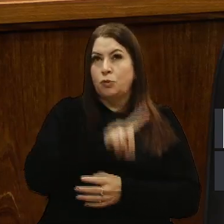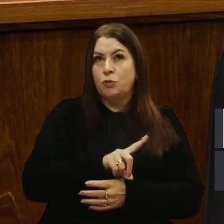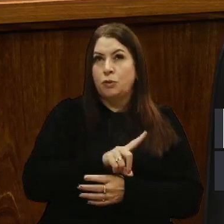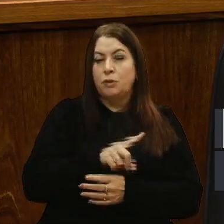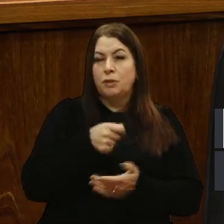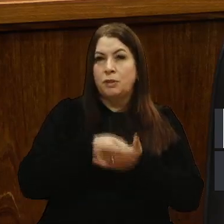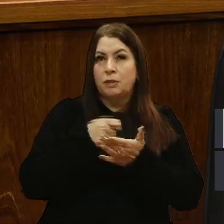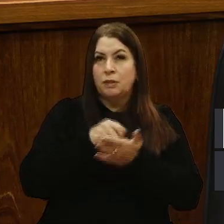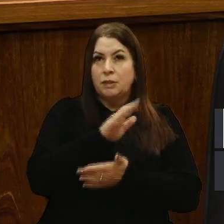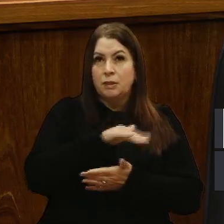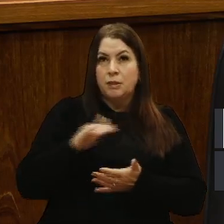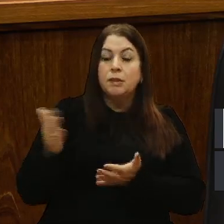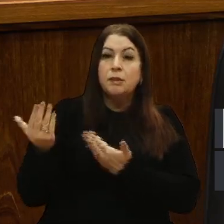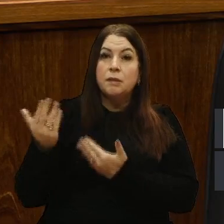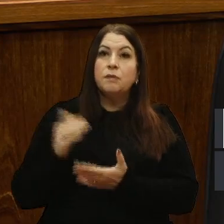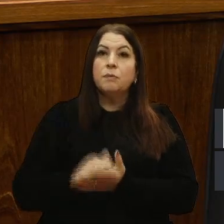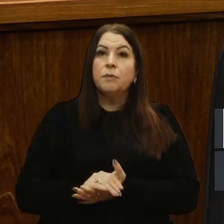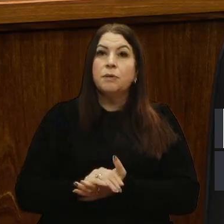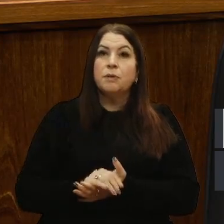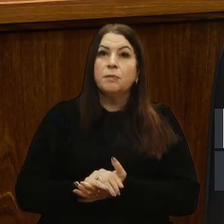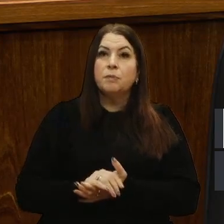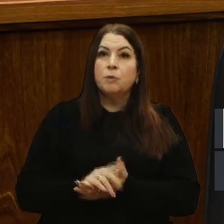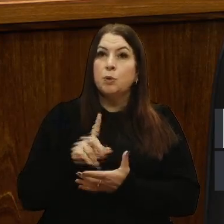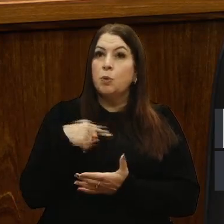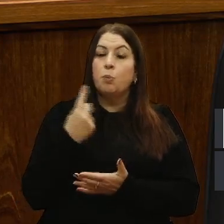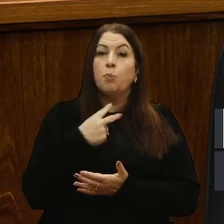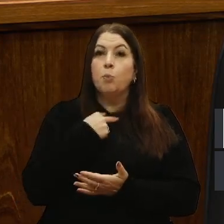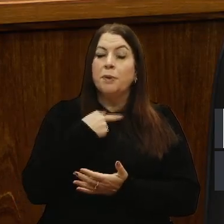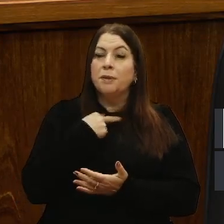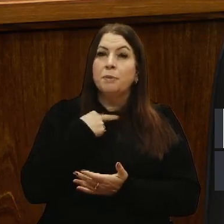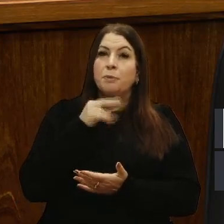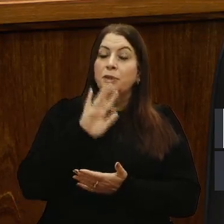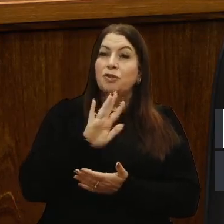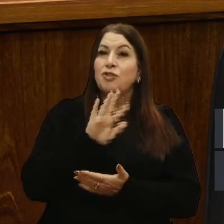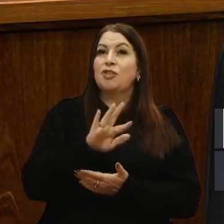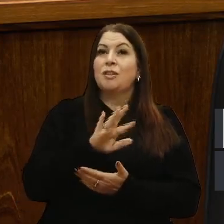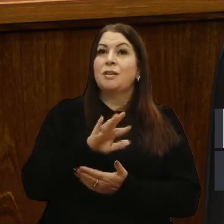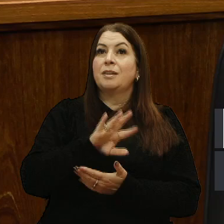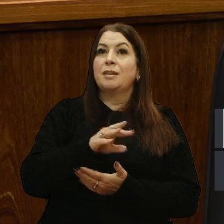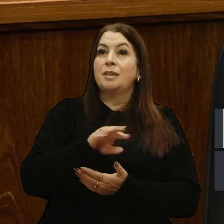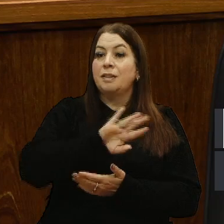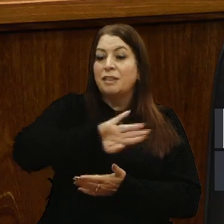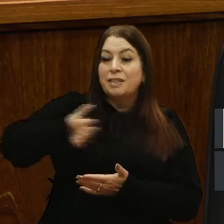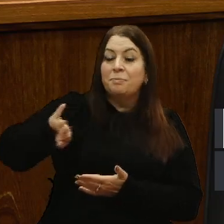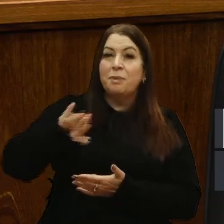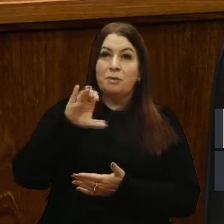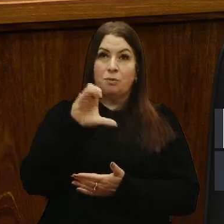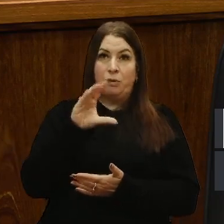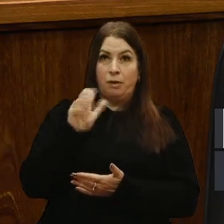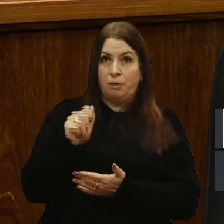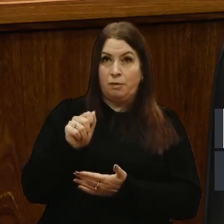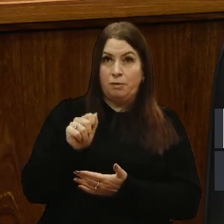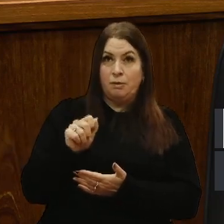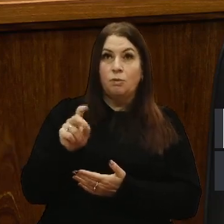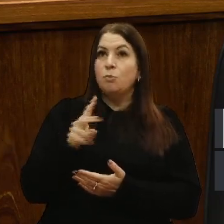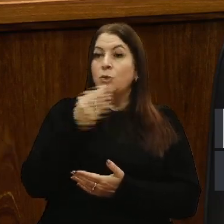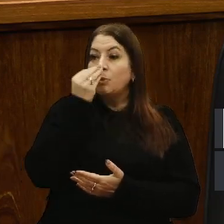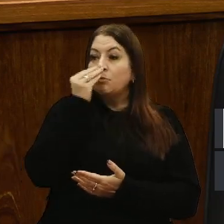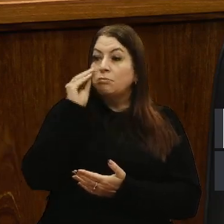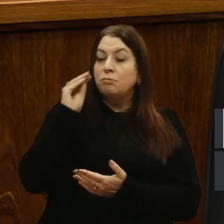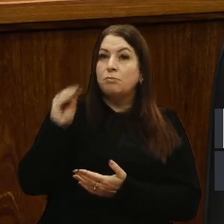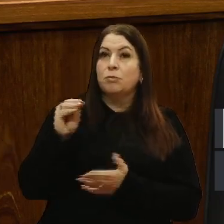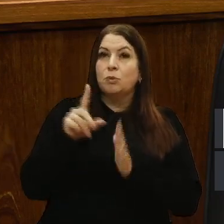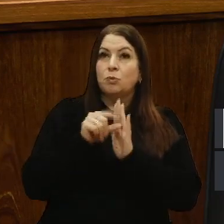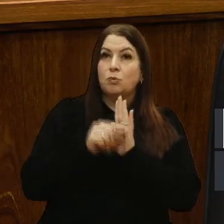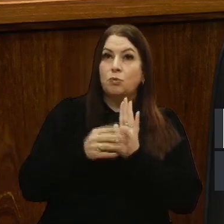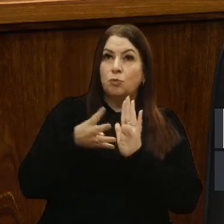das crianças e adolescentes. Mas nós não podemos deixar de lado o ECA. Nós não podemos ignorar o